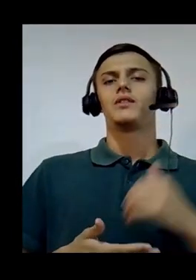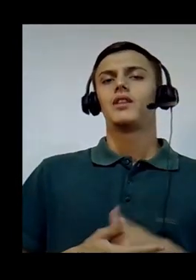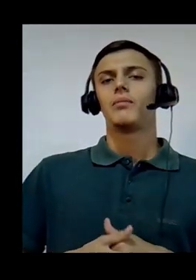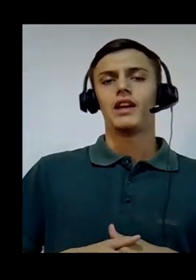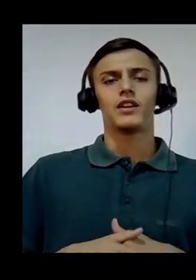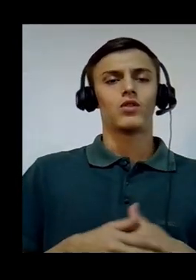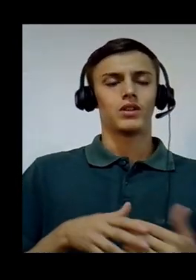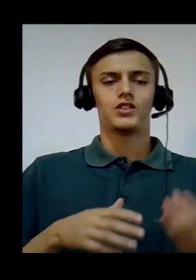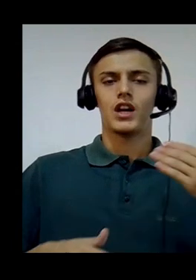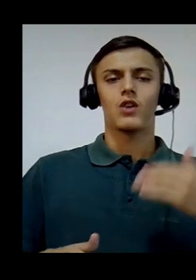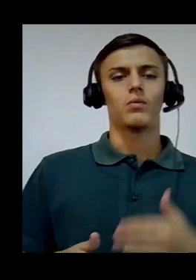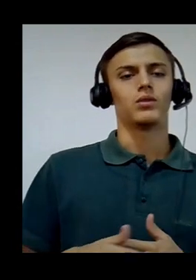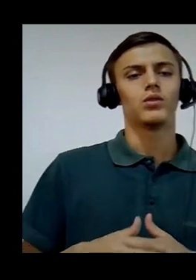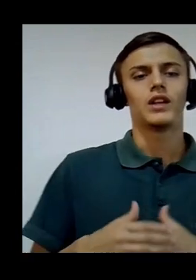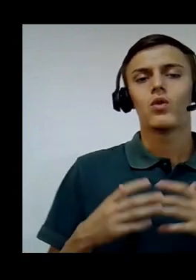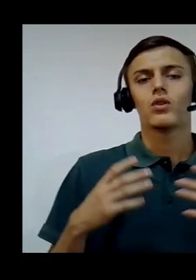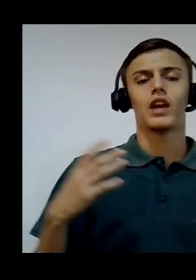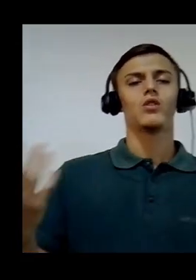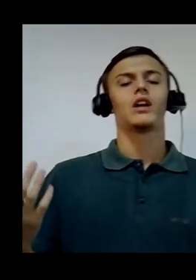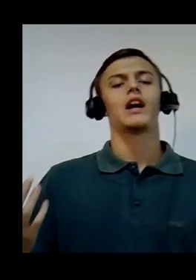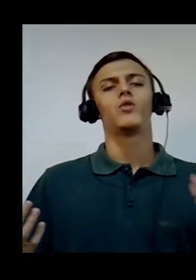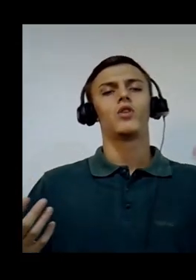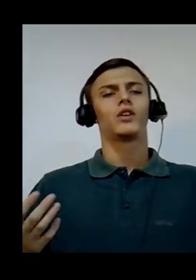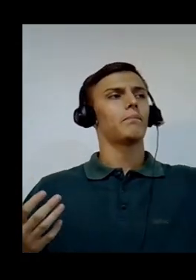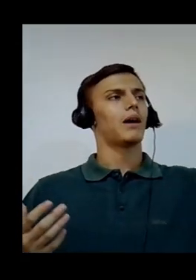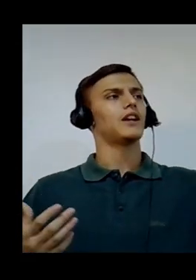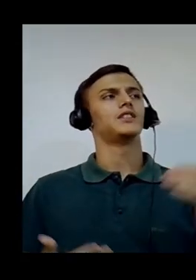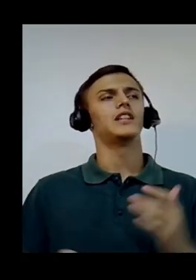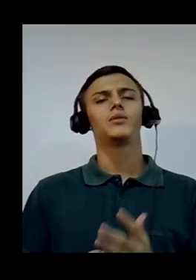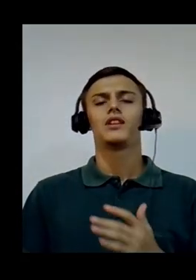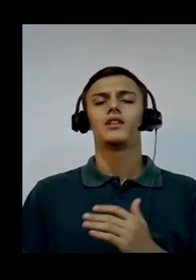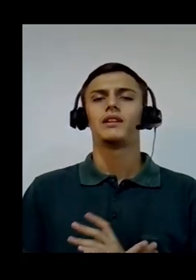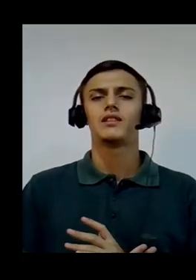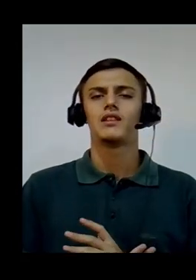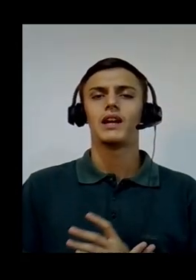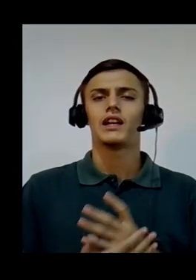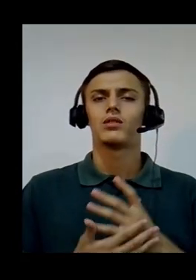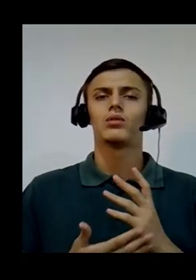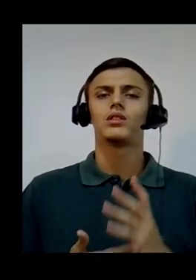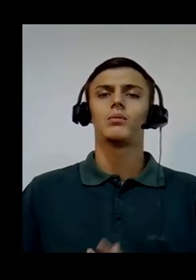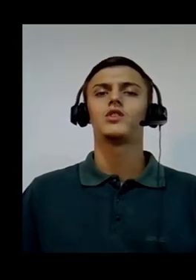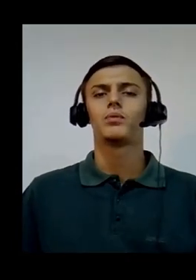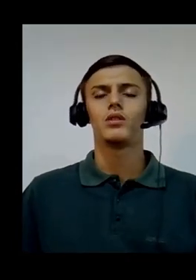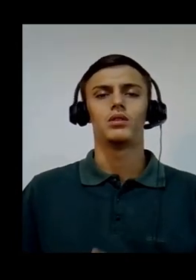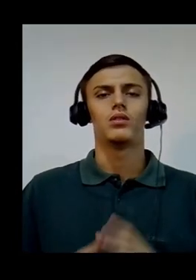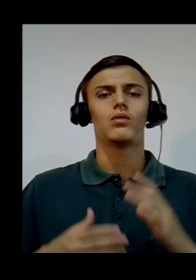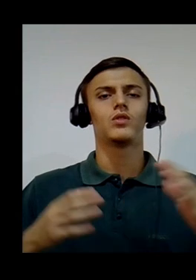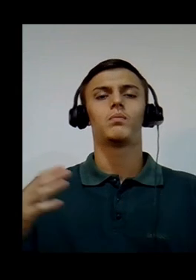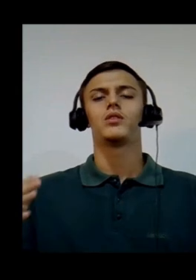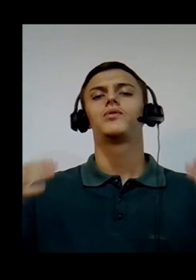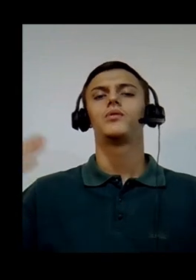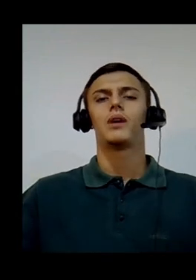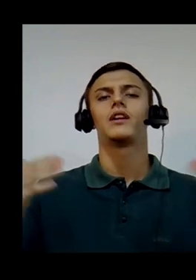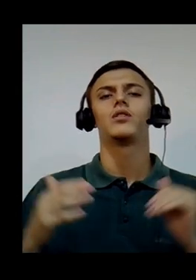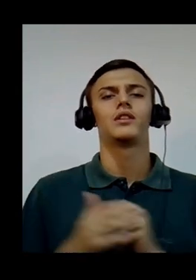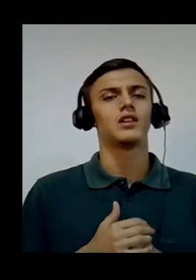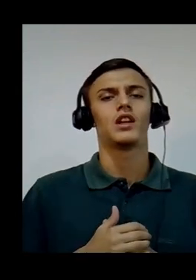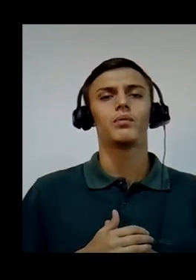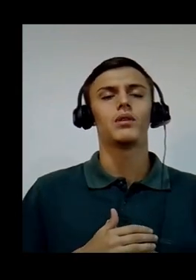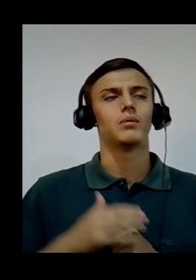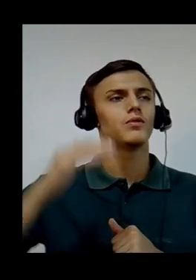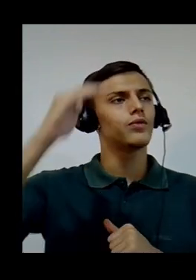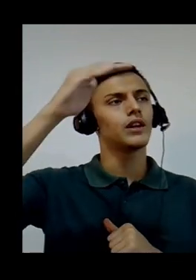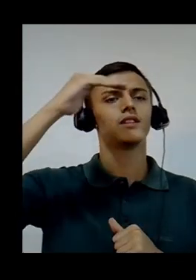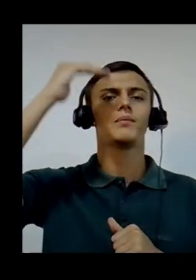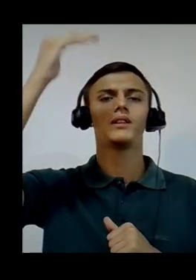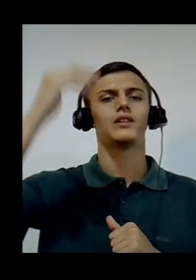Proibido fumar dentro da Bernec, como a gente já comentou, né, em qualquer local, em qualquer parte dentro da dependência da Bernec, totalmente proibido. Onde eu posso fumar sem